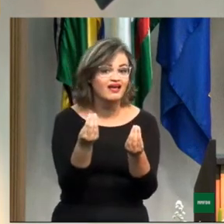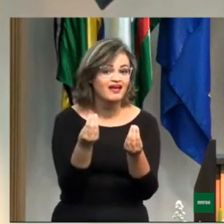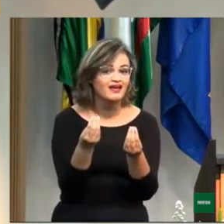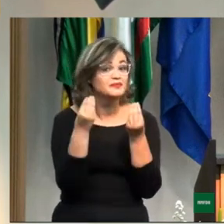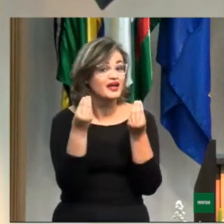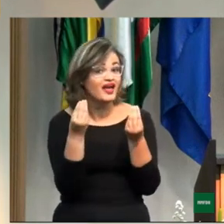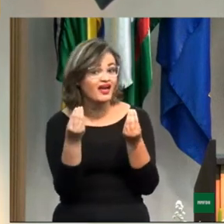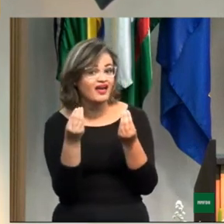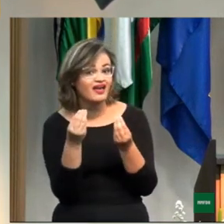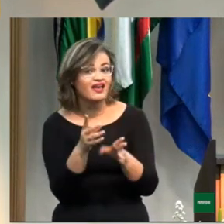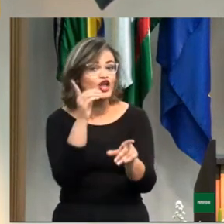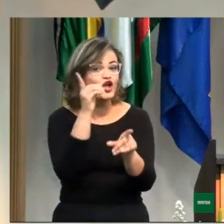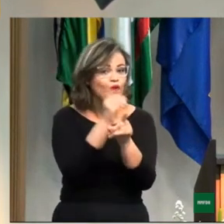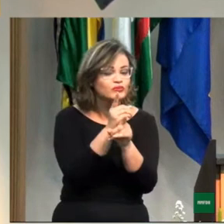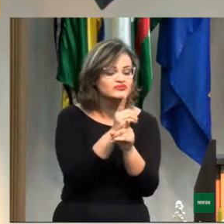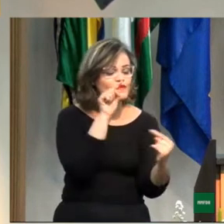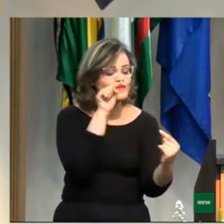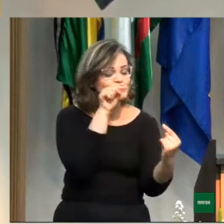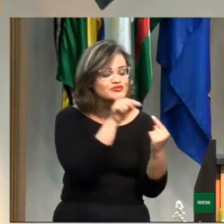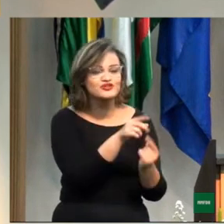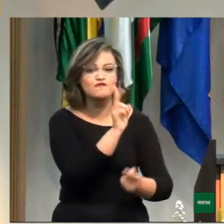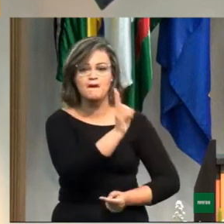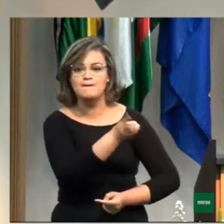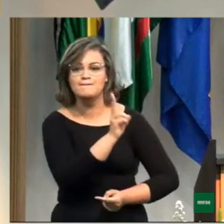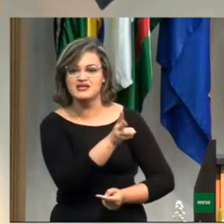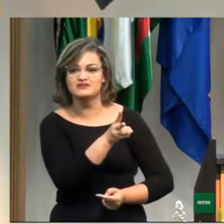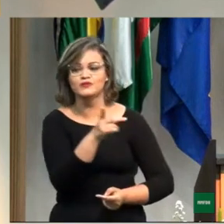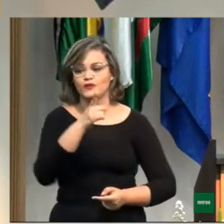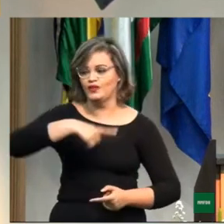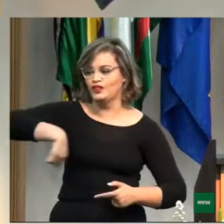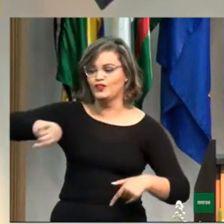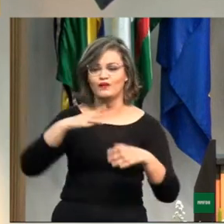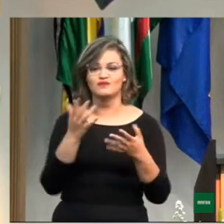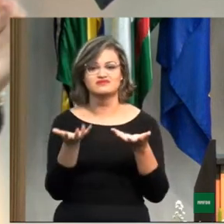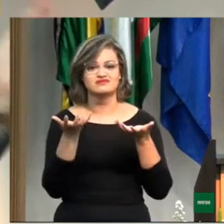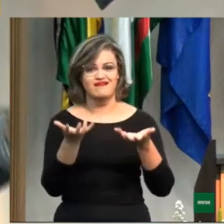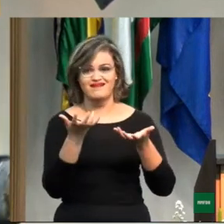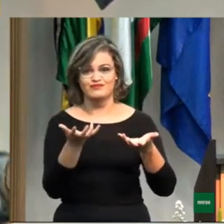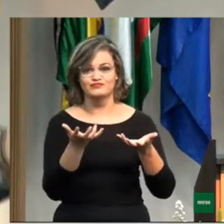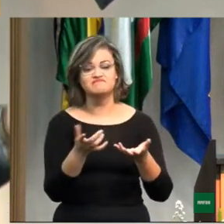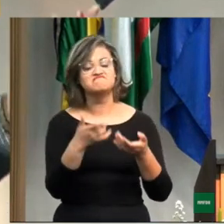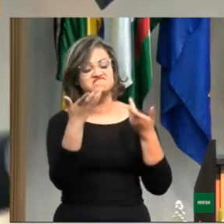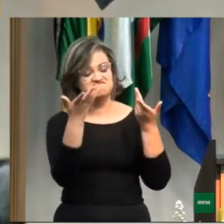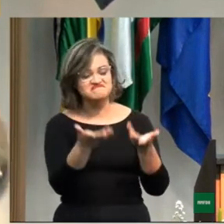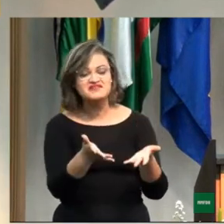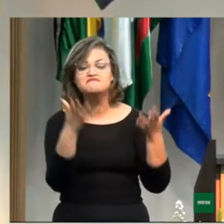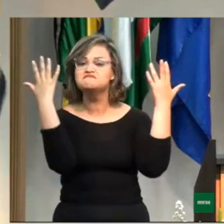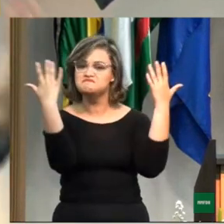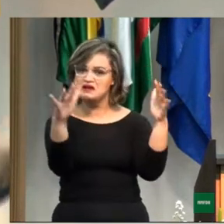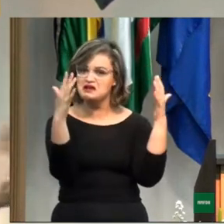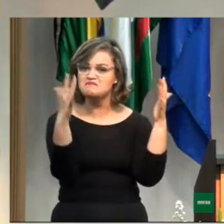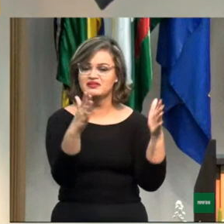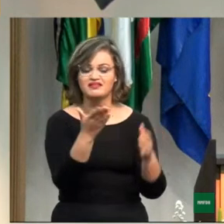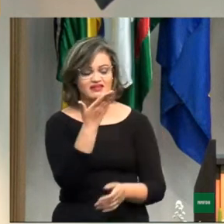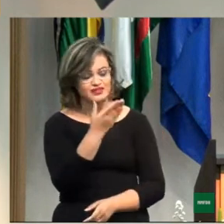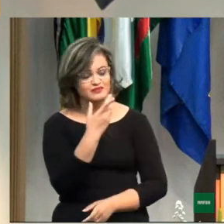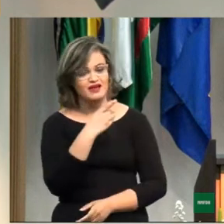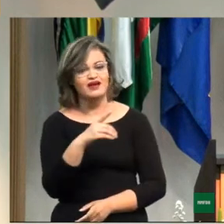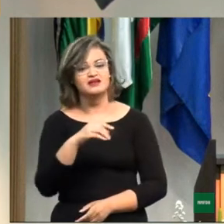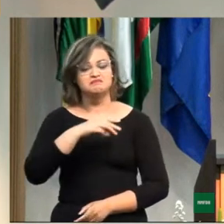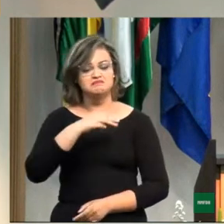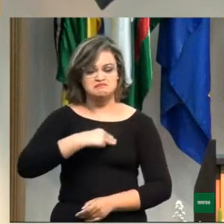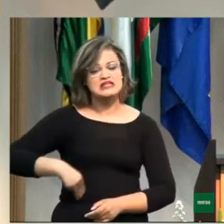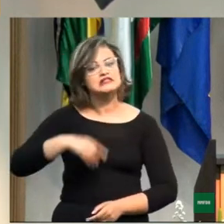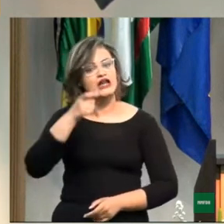mesmo objetivo que nós queremos. Então, eu parabenizo a ministra Damares, né,